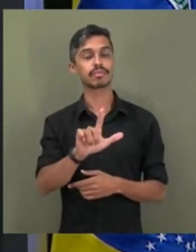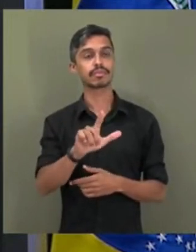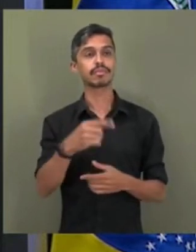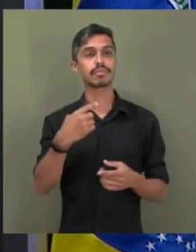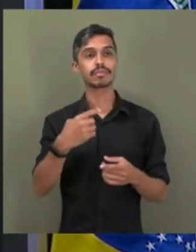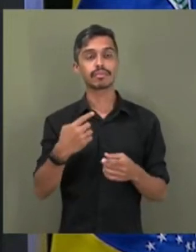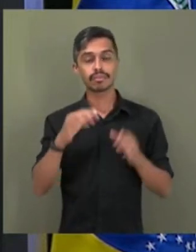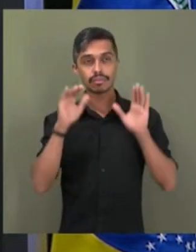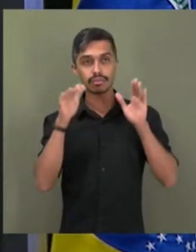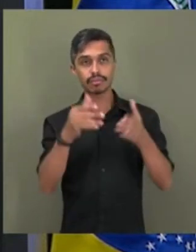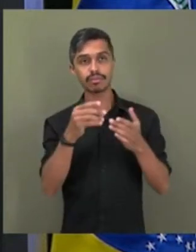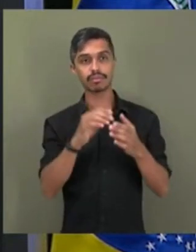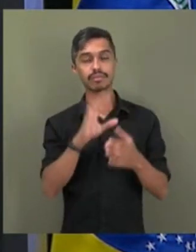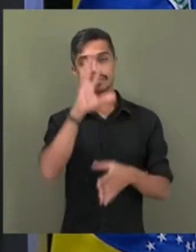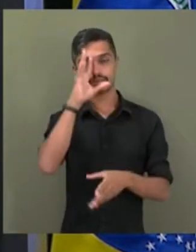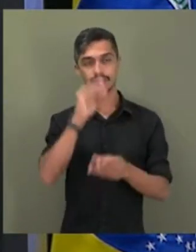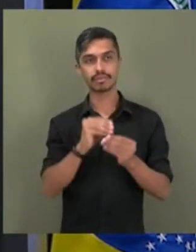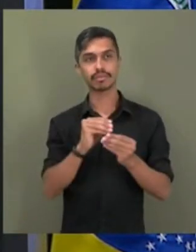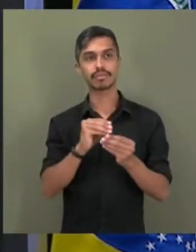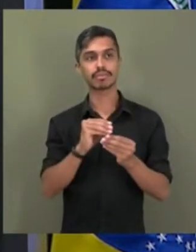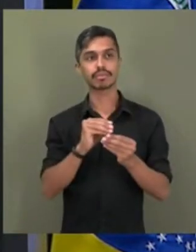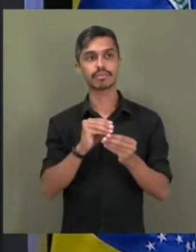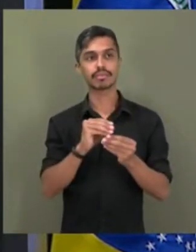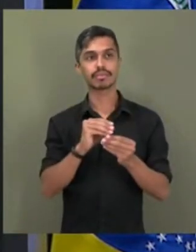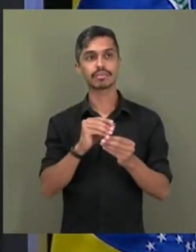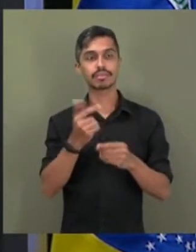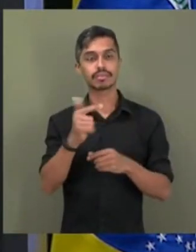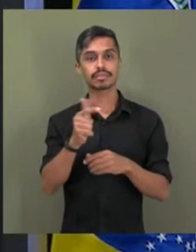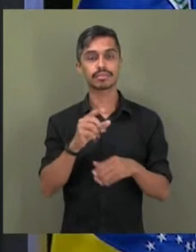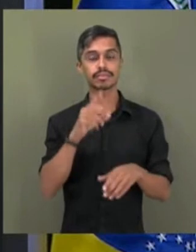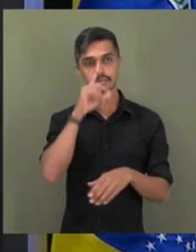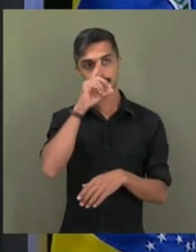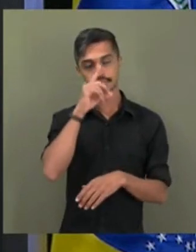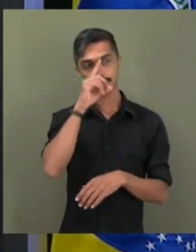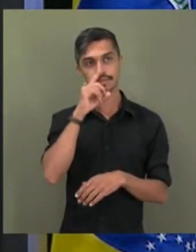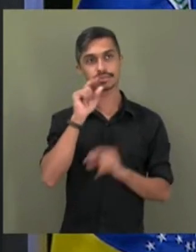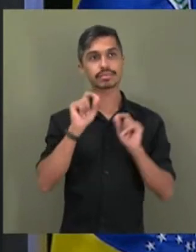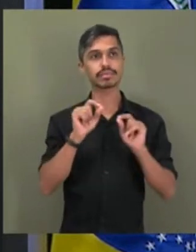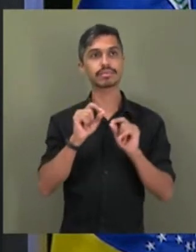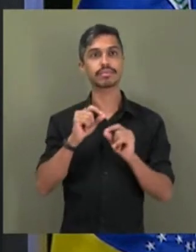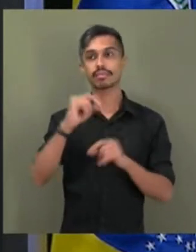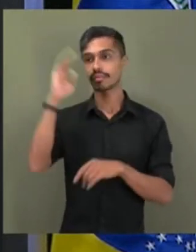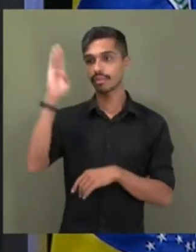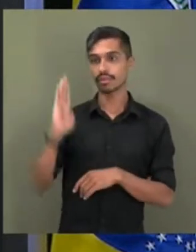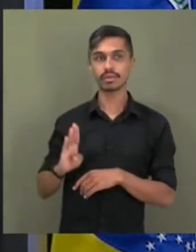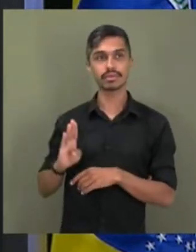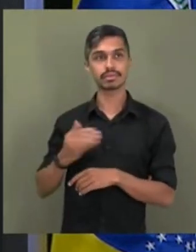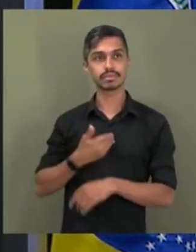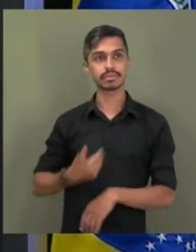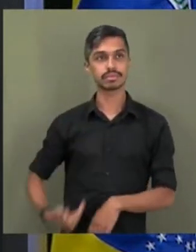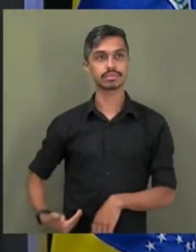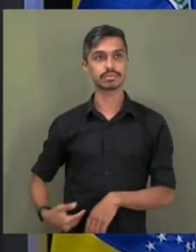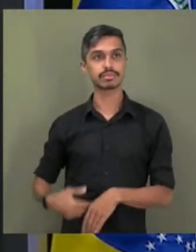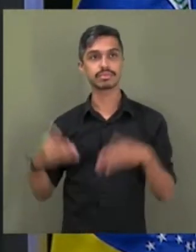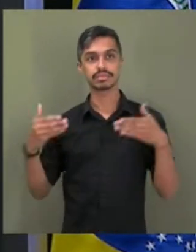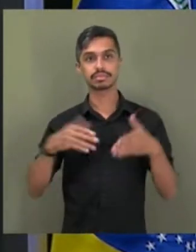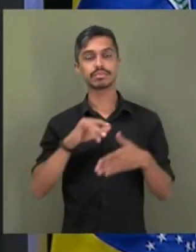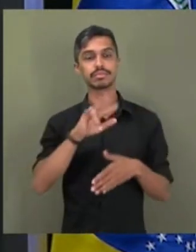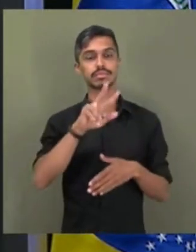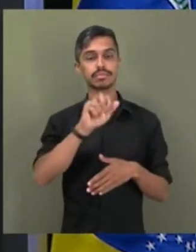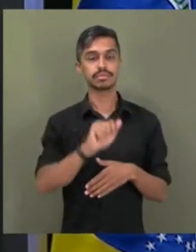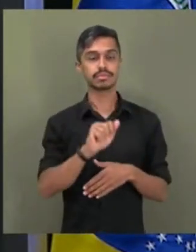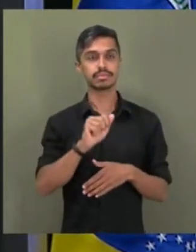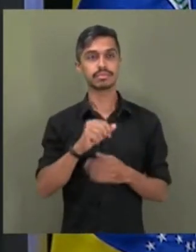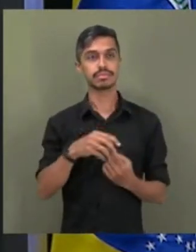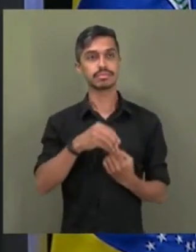exatamente com a compreensão de não termos riscos da União, ao participar de um IVA único, a